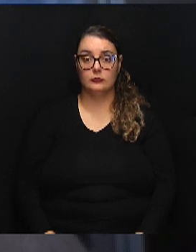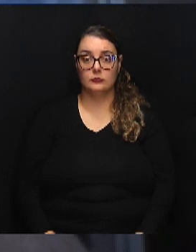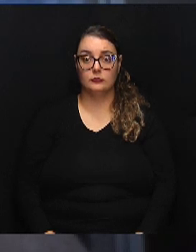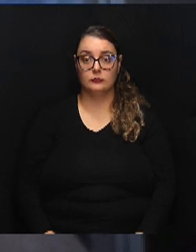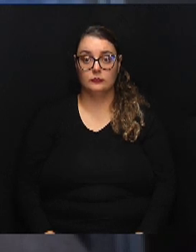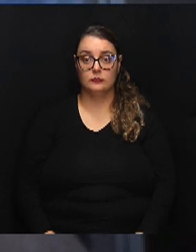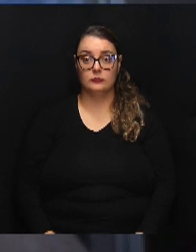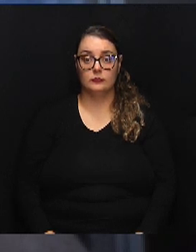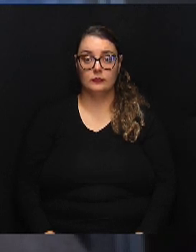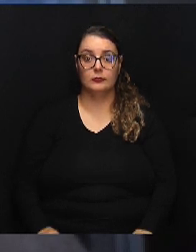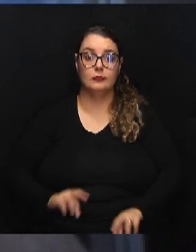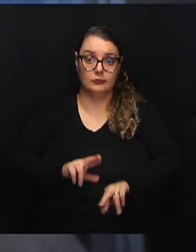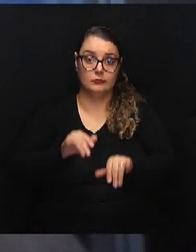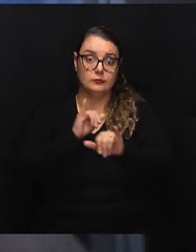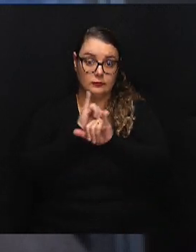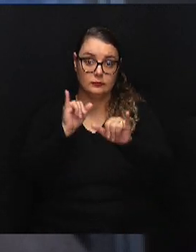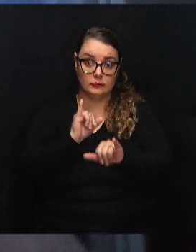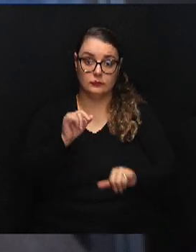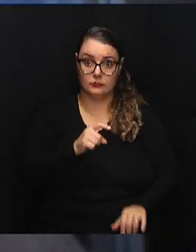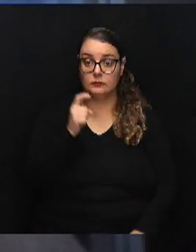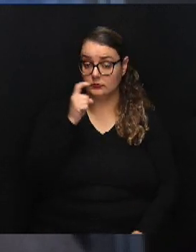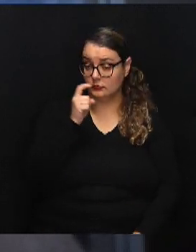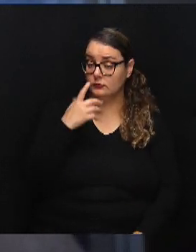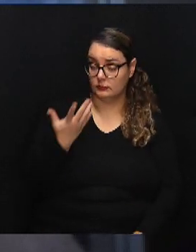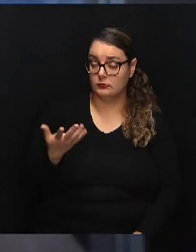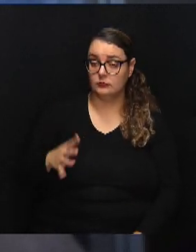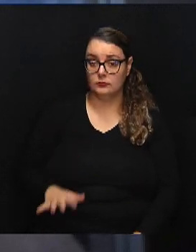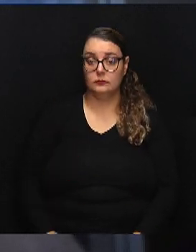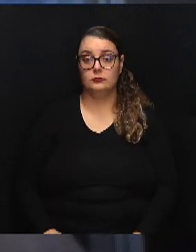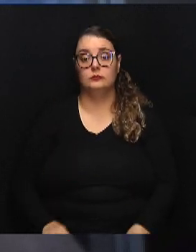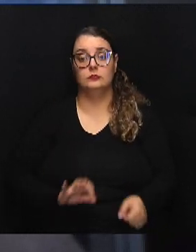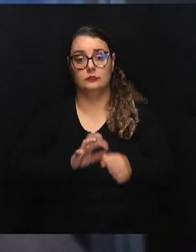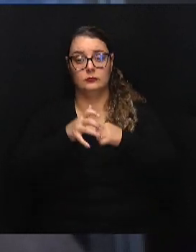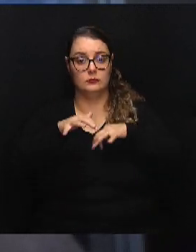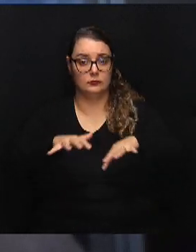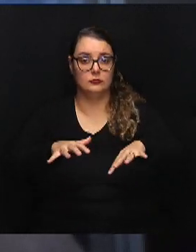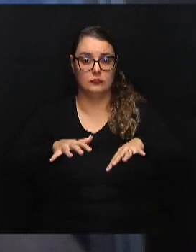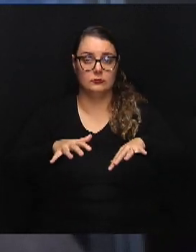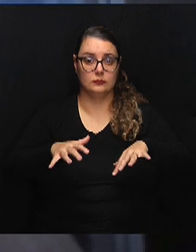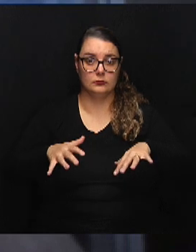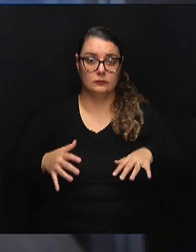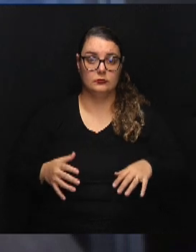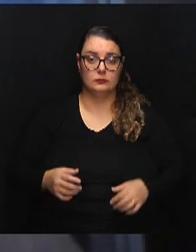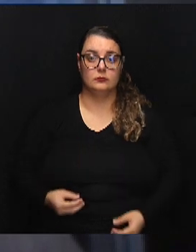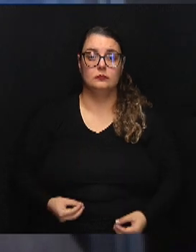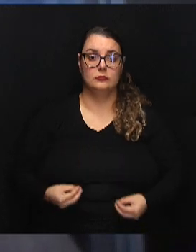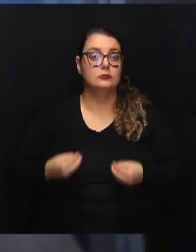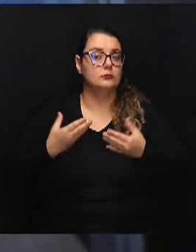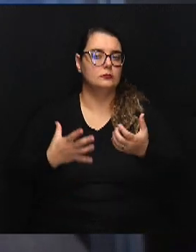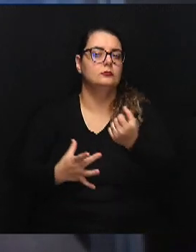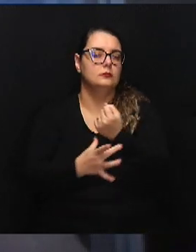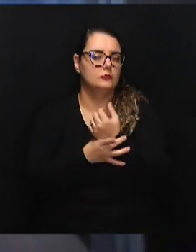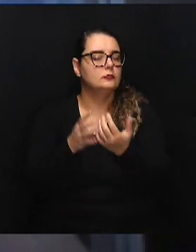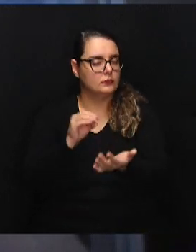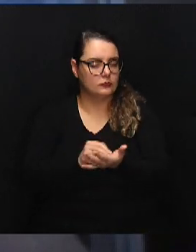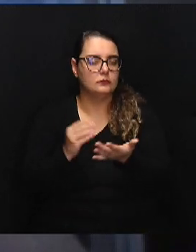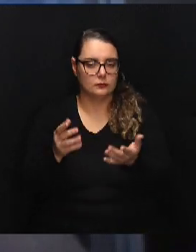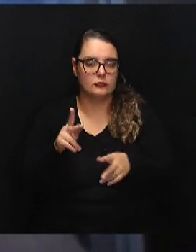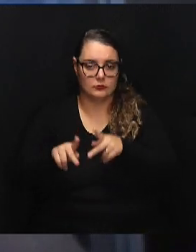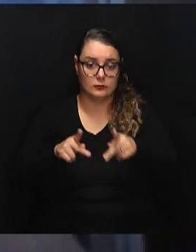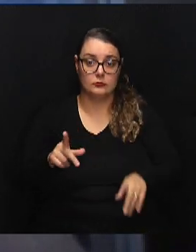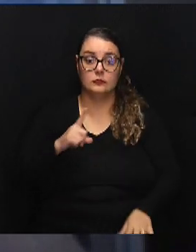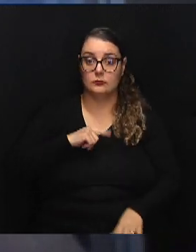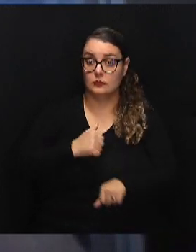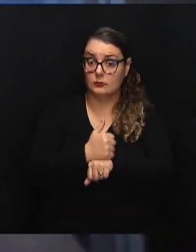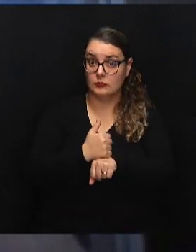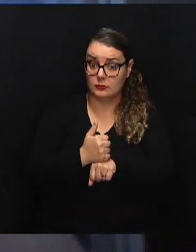de muitas notícias falsas, né? E aí a questão da pandemia provocou muita insegurança na população, porque a gente teve profissionais